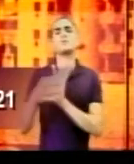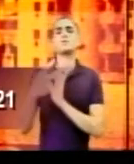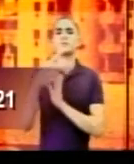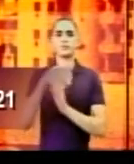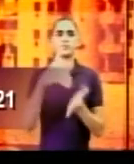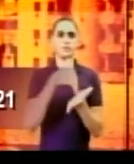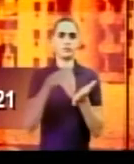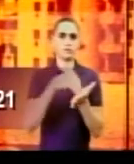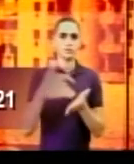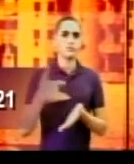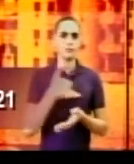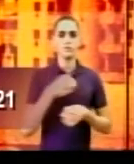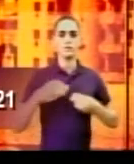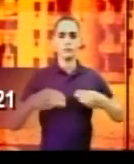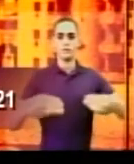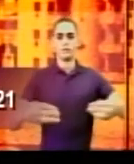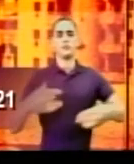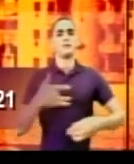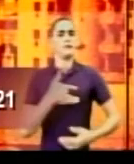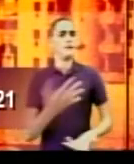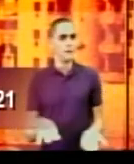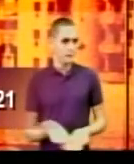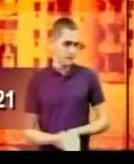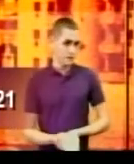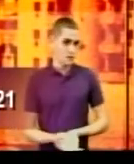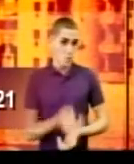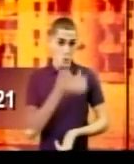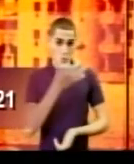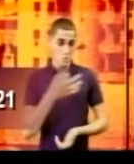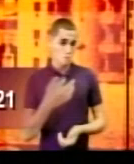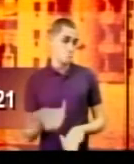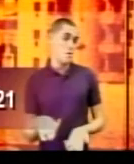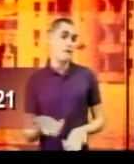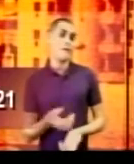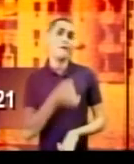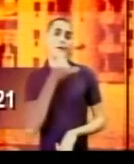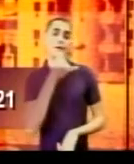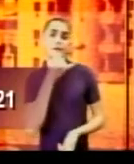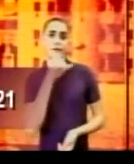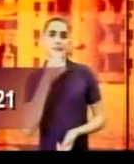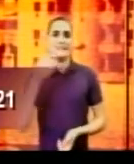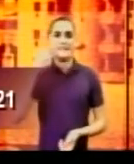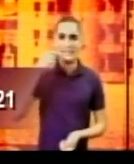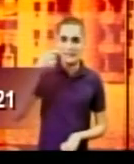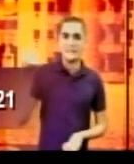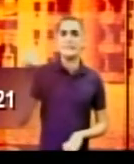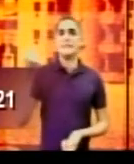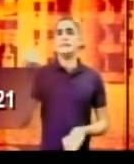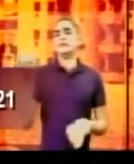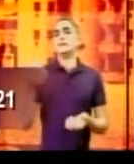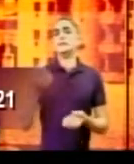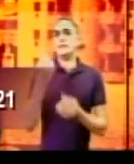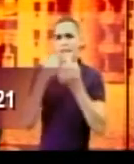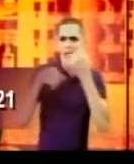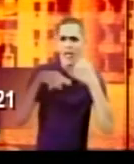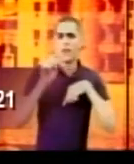acha que, por exemplo, dentista, por exemplo, endoscopista, anestesista,